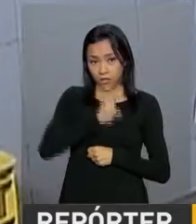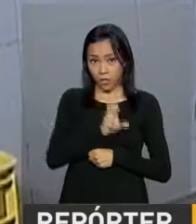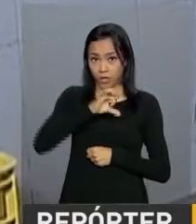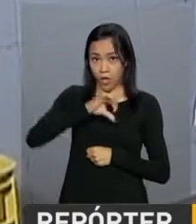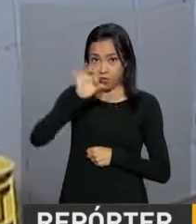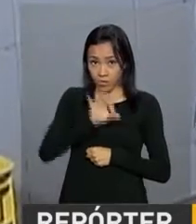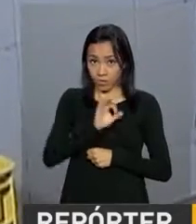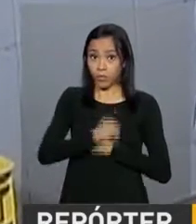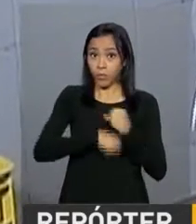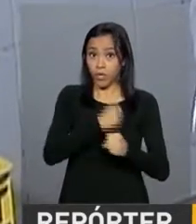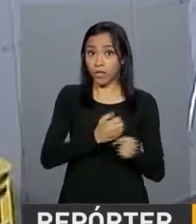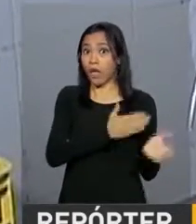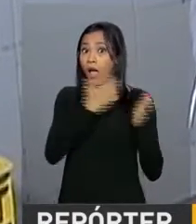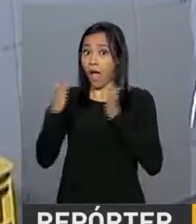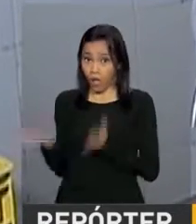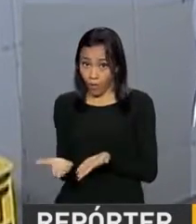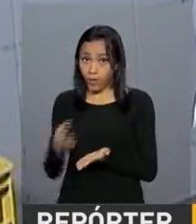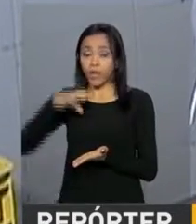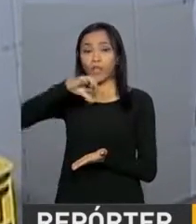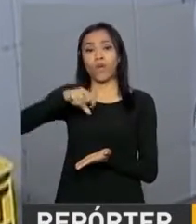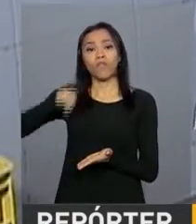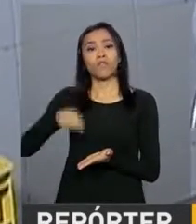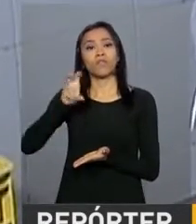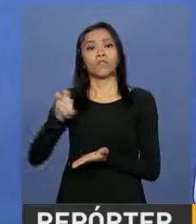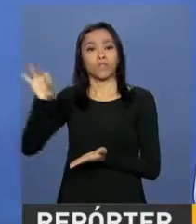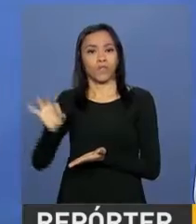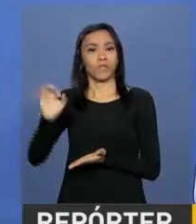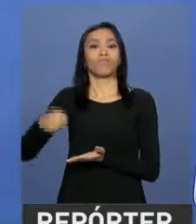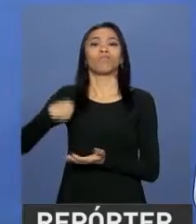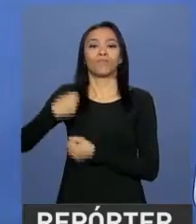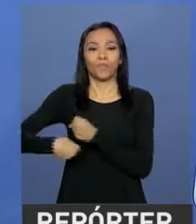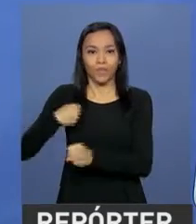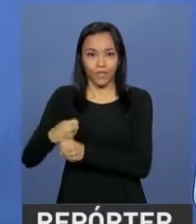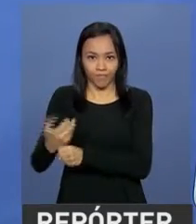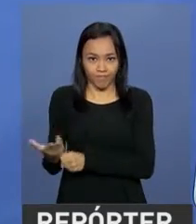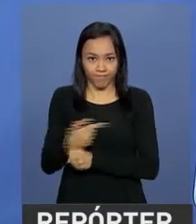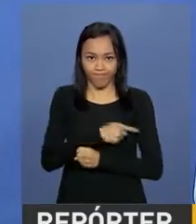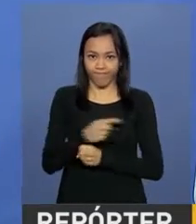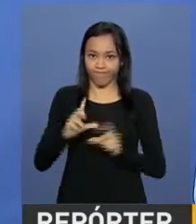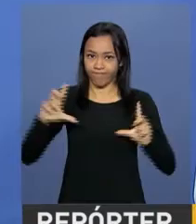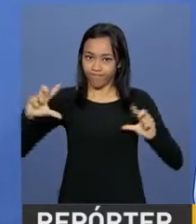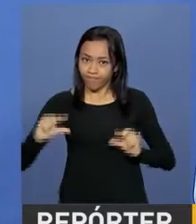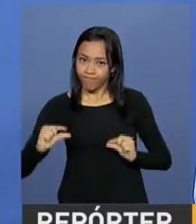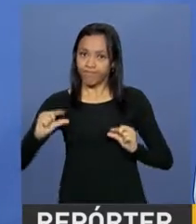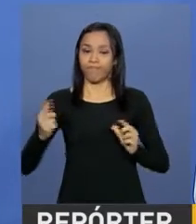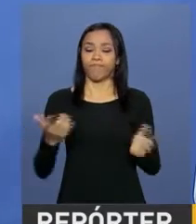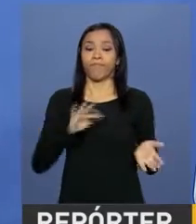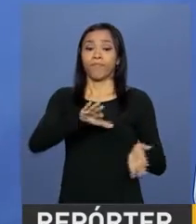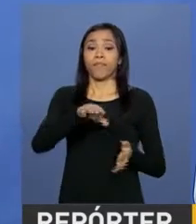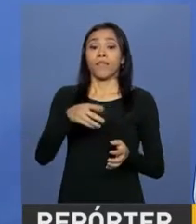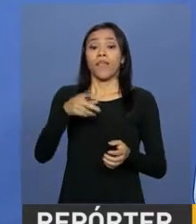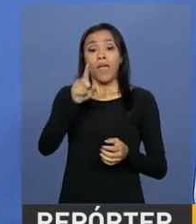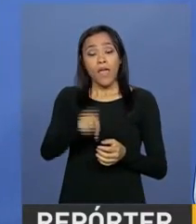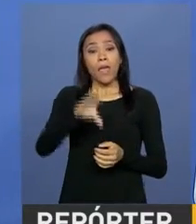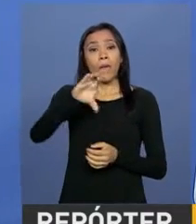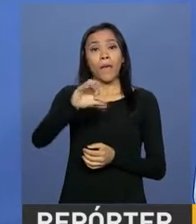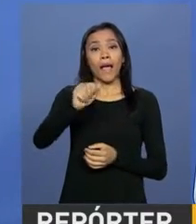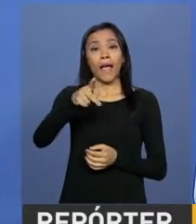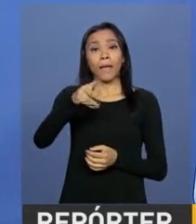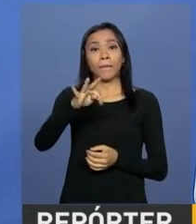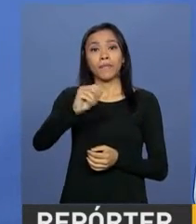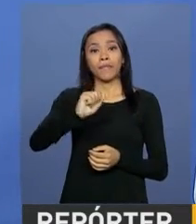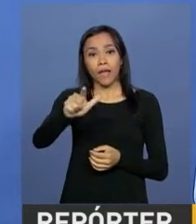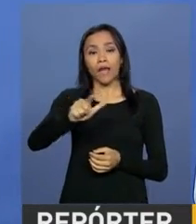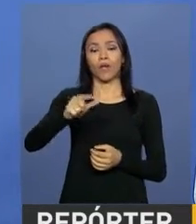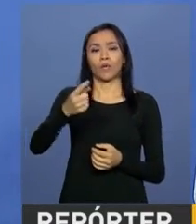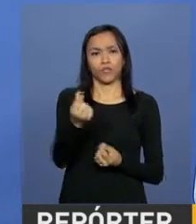E agora é de 9,5% ao ano. Esse programa é um programa que, de capital de giro, com prazo de 5 anos, é